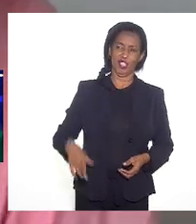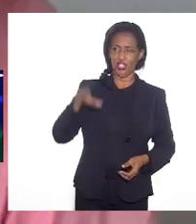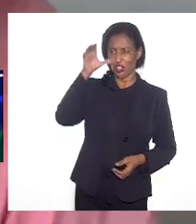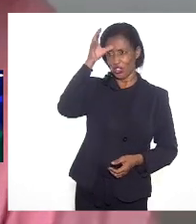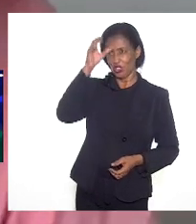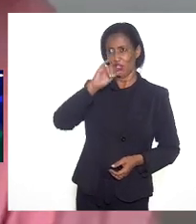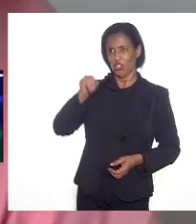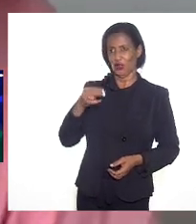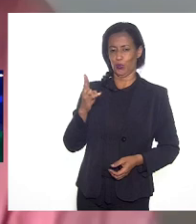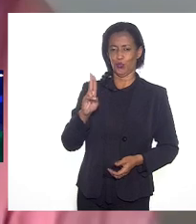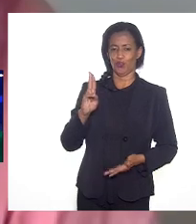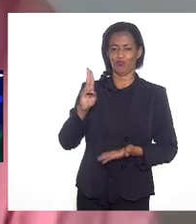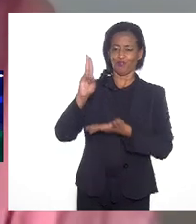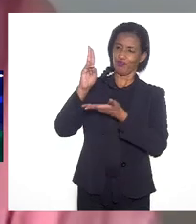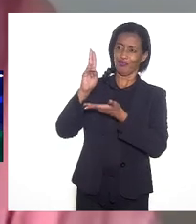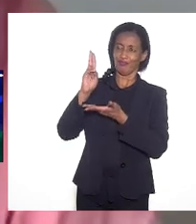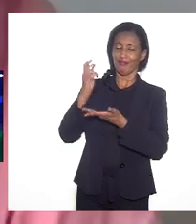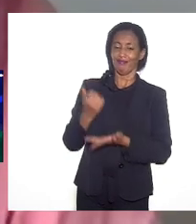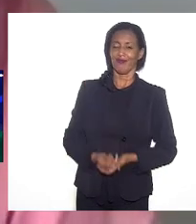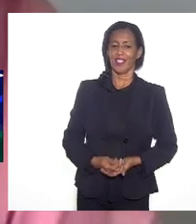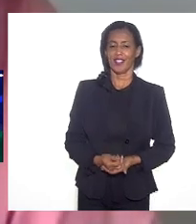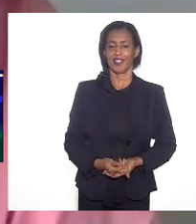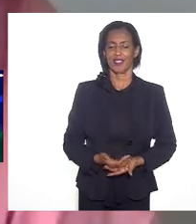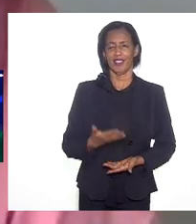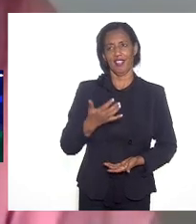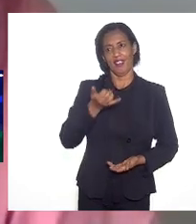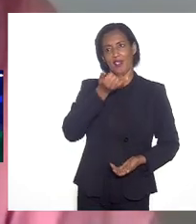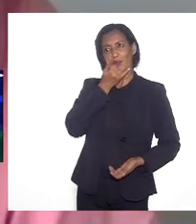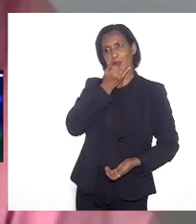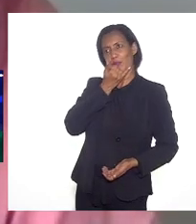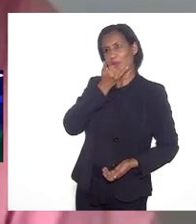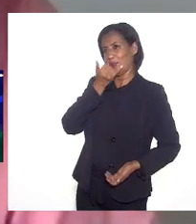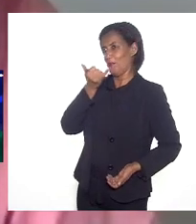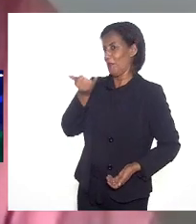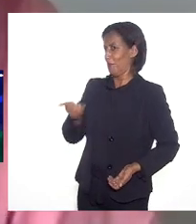E me perdoe a ministra